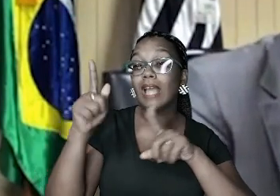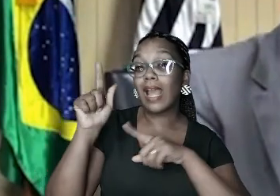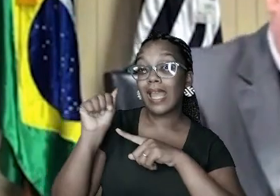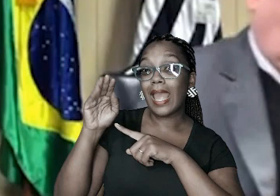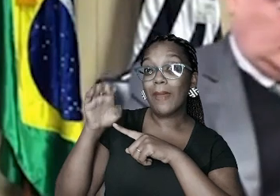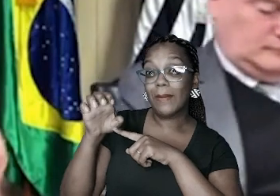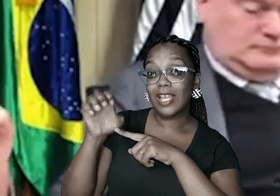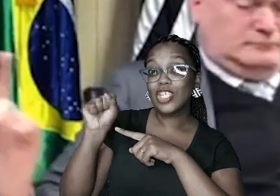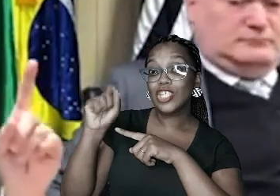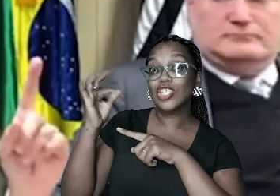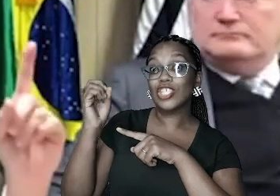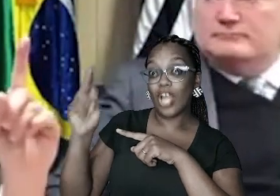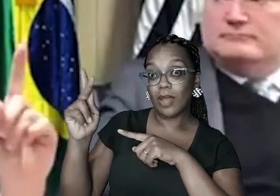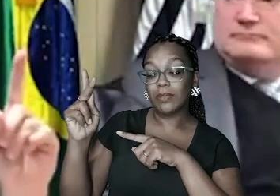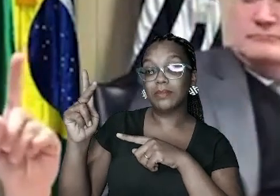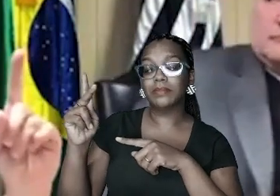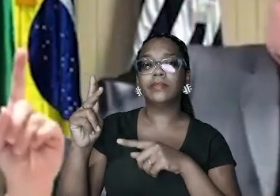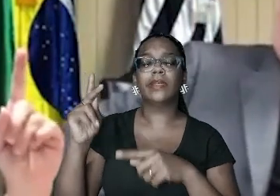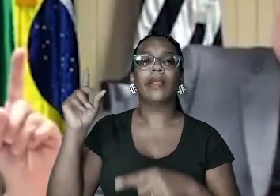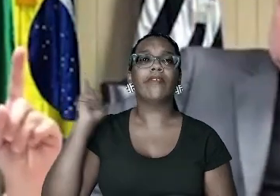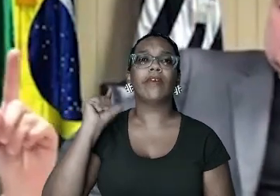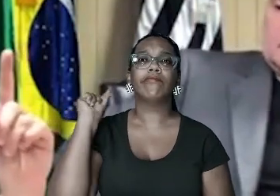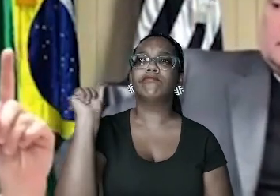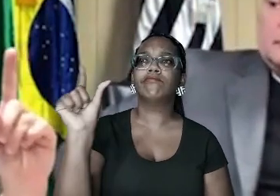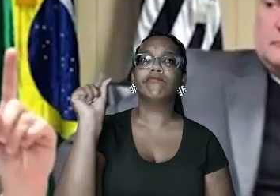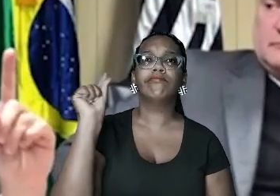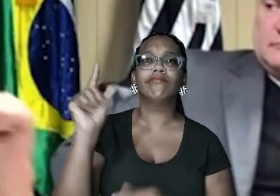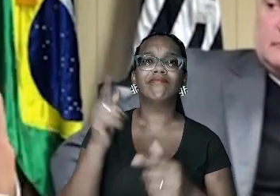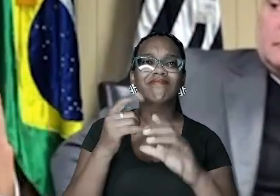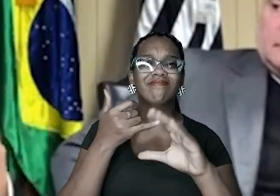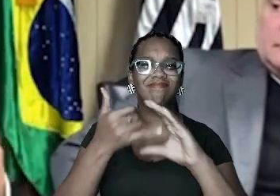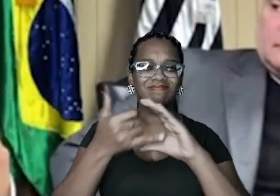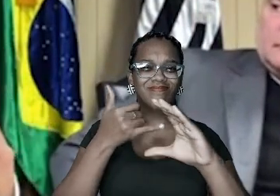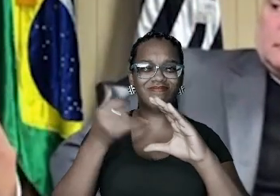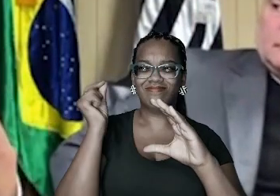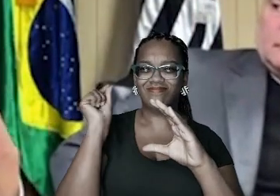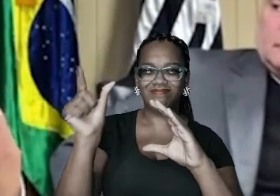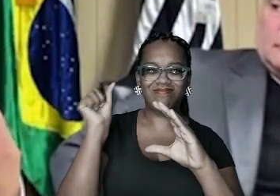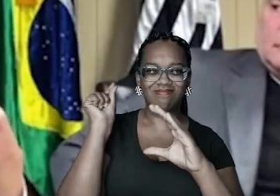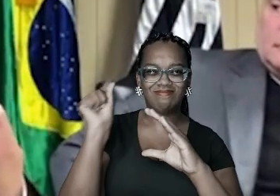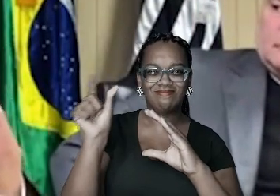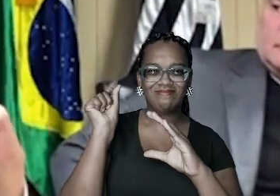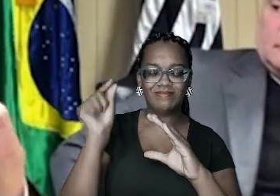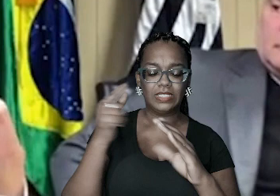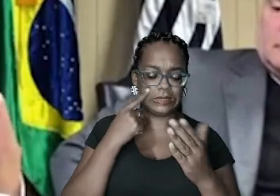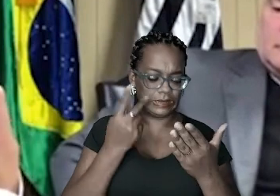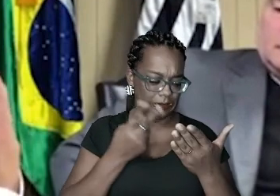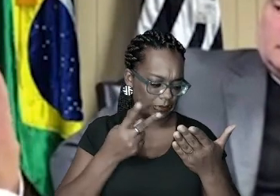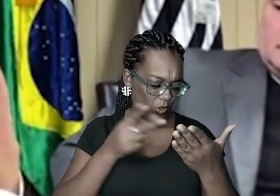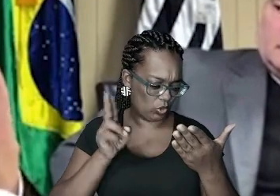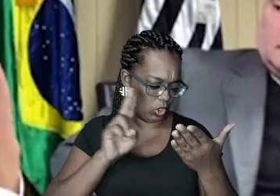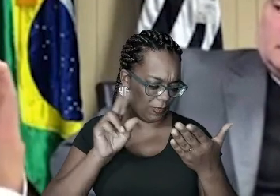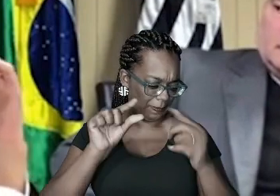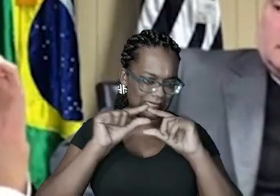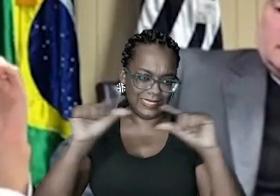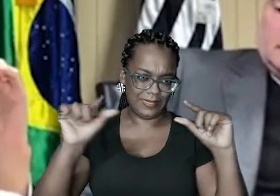na hora um mês depois do caso gamestop surgiu um grupo de telegram chamado